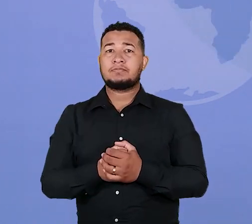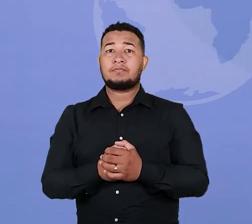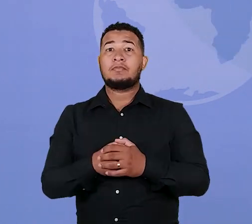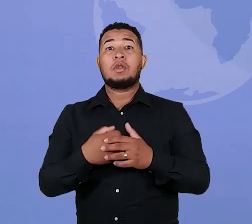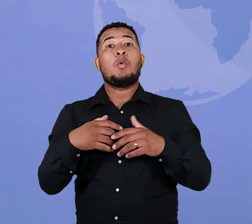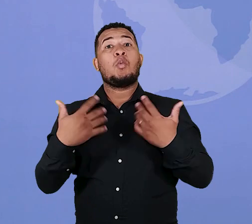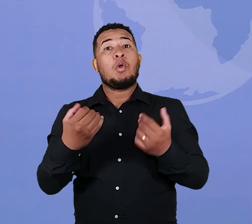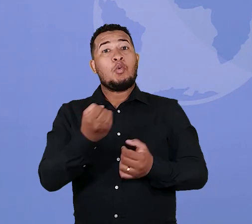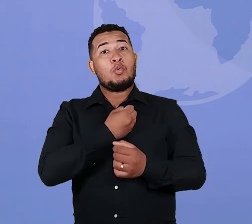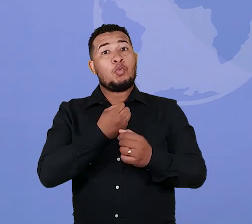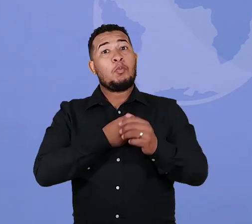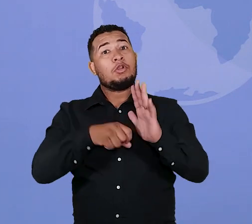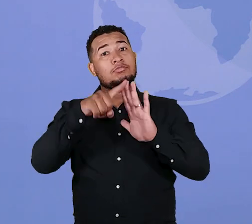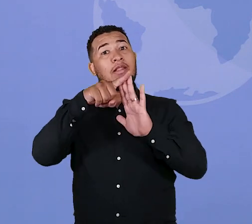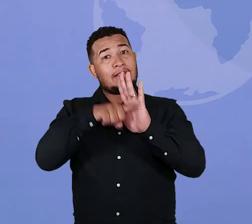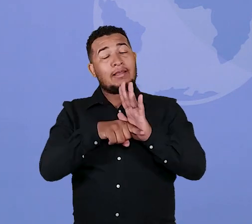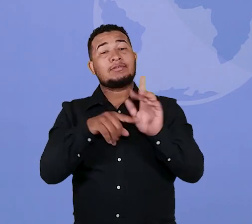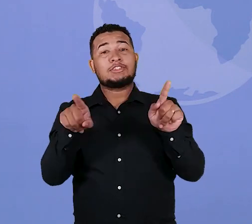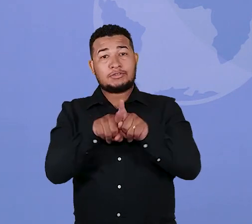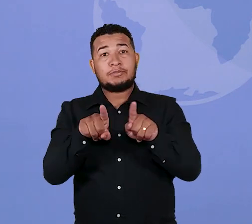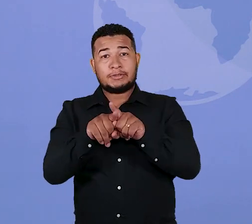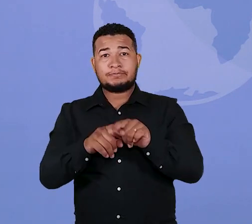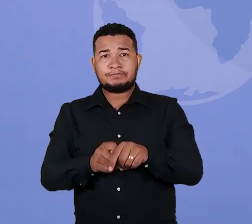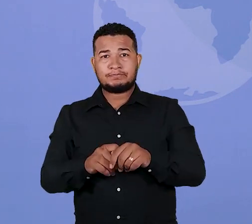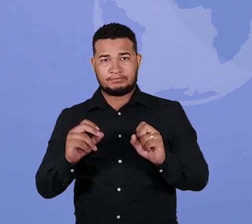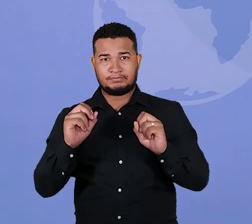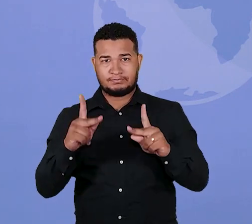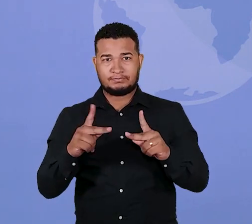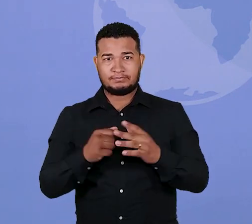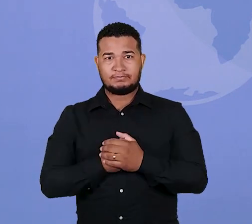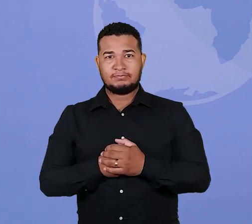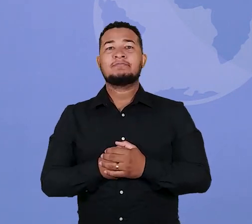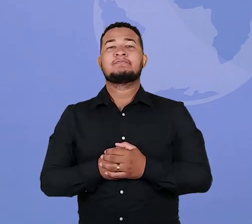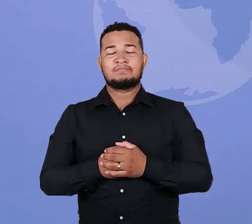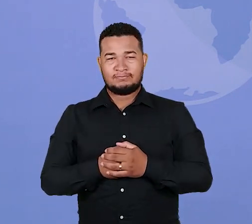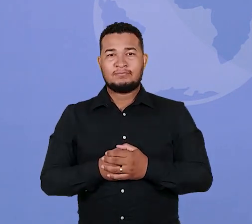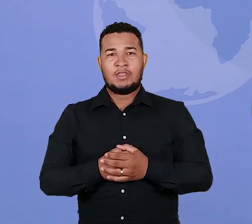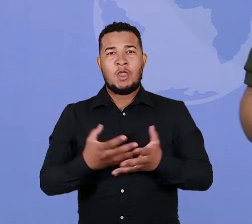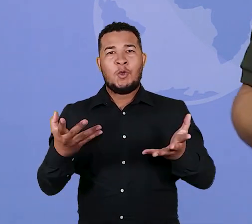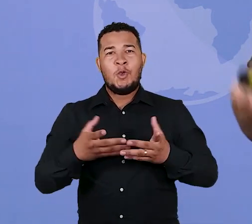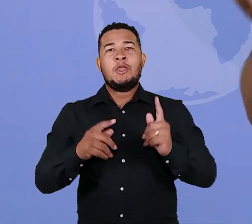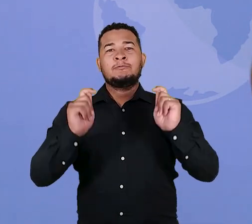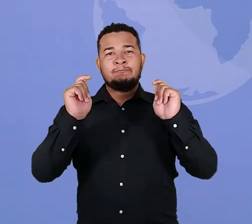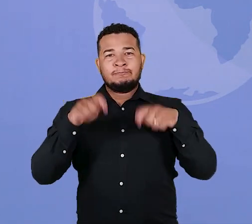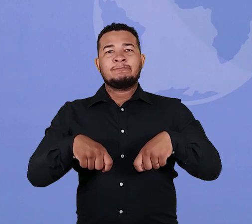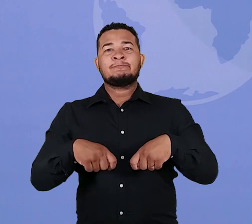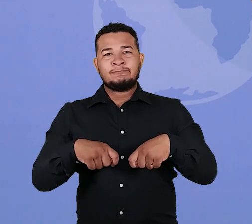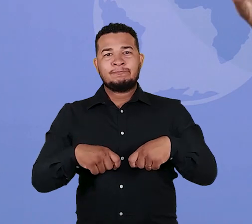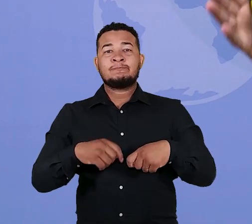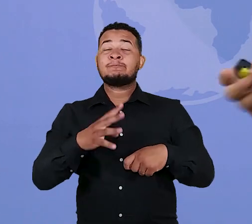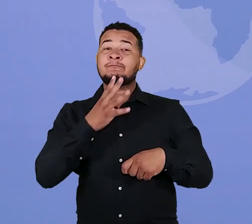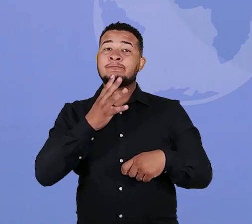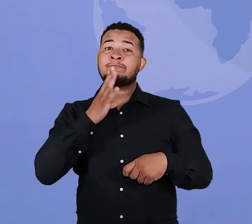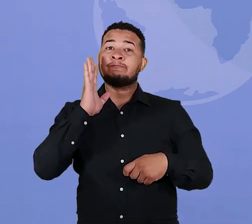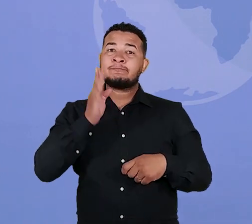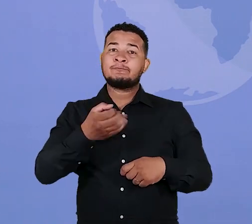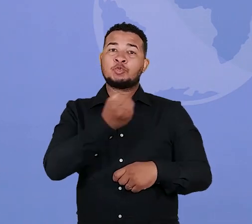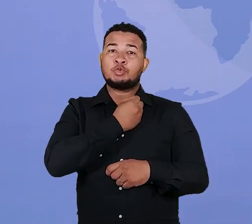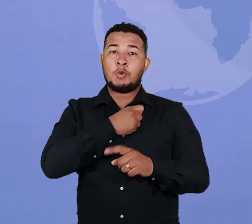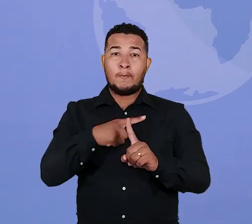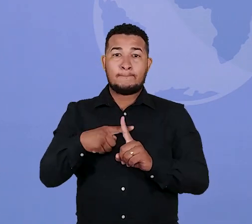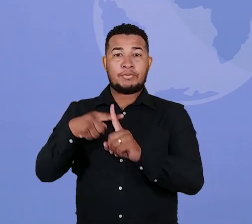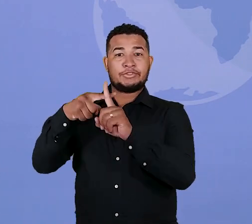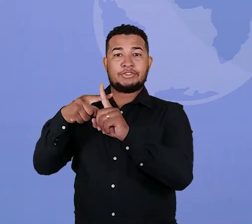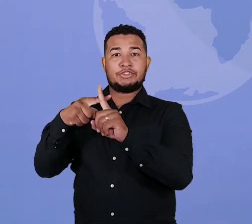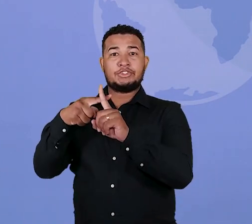números negativos acrescentados. Tudo bem até aí? Agora sim, hein? Temos os números positivos, temos